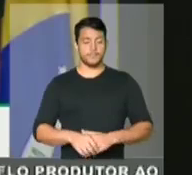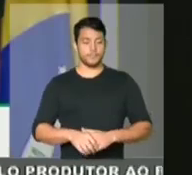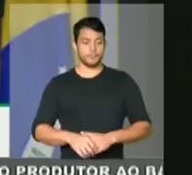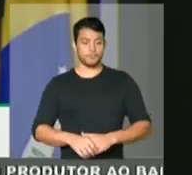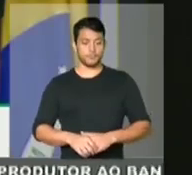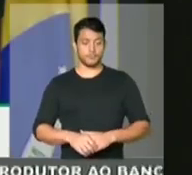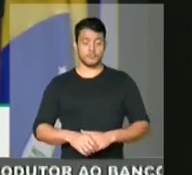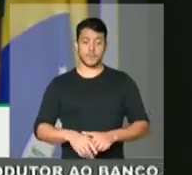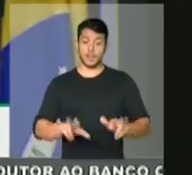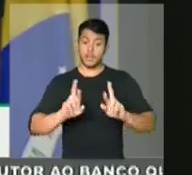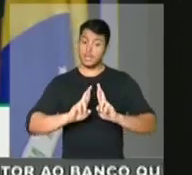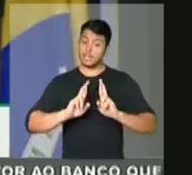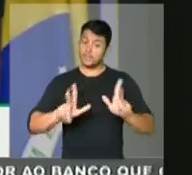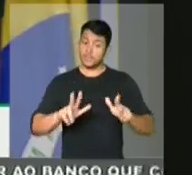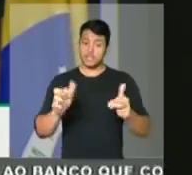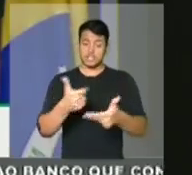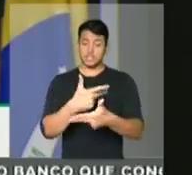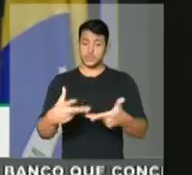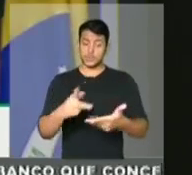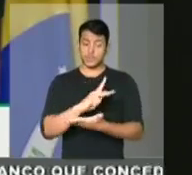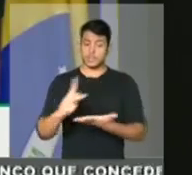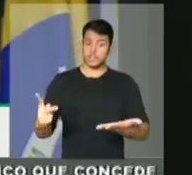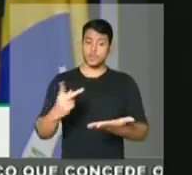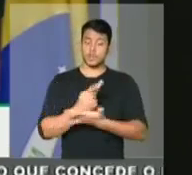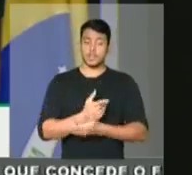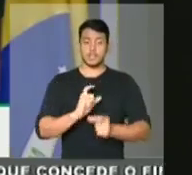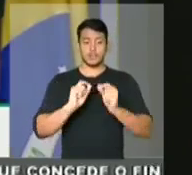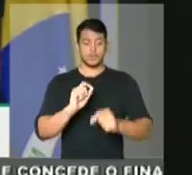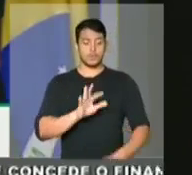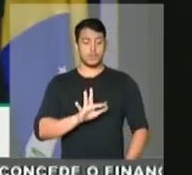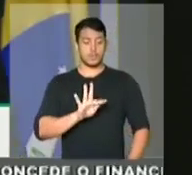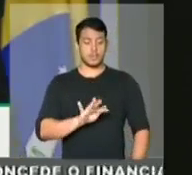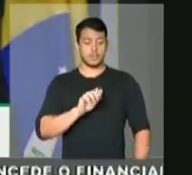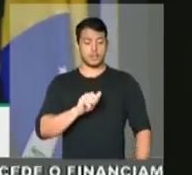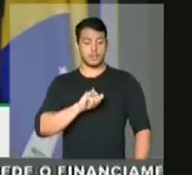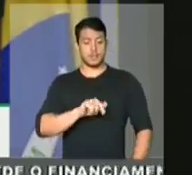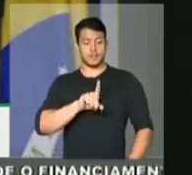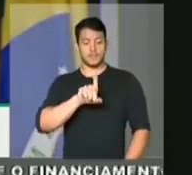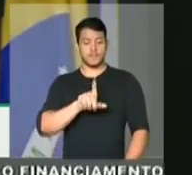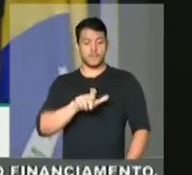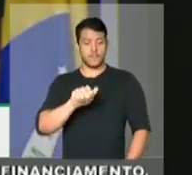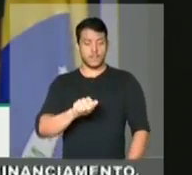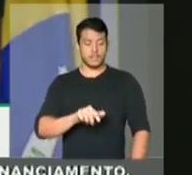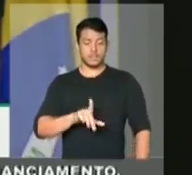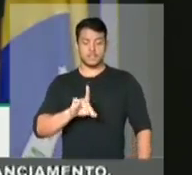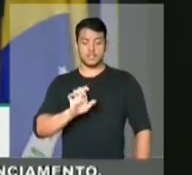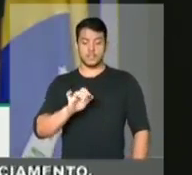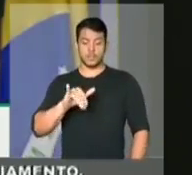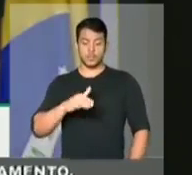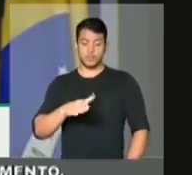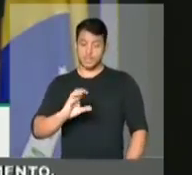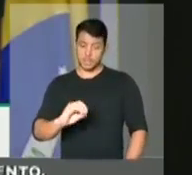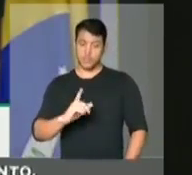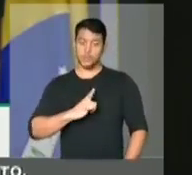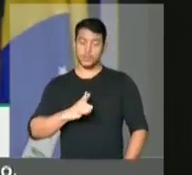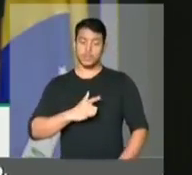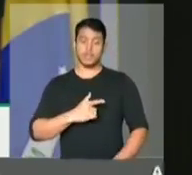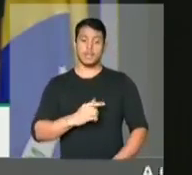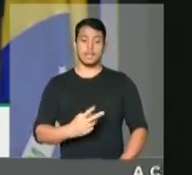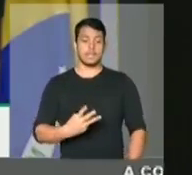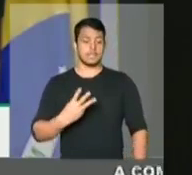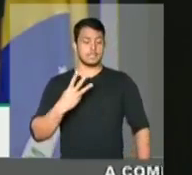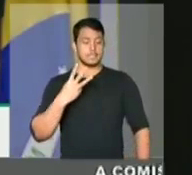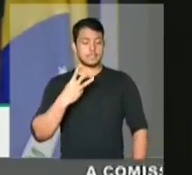normalmente ocorre com as rodovias, a faixa de domínio das ferrovias tem grande variação de largura, a depender